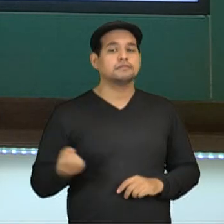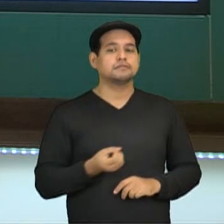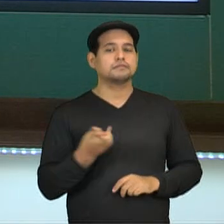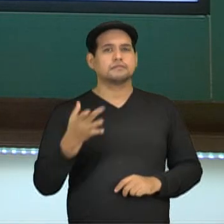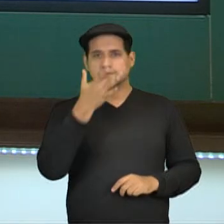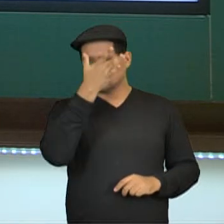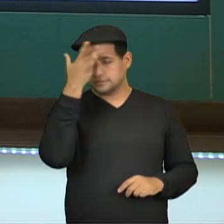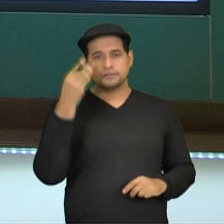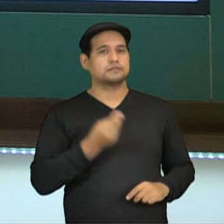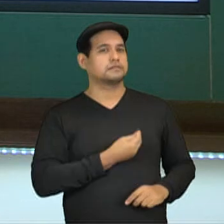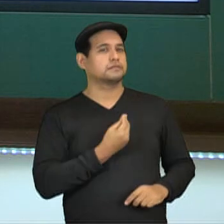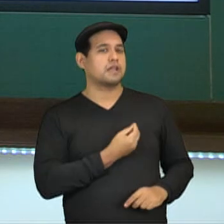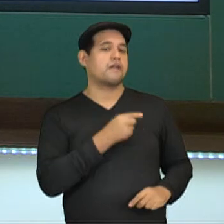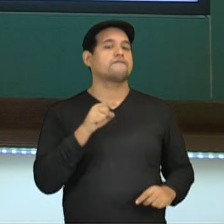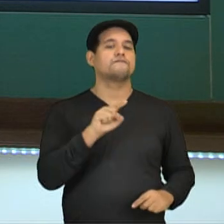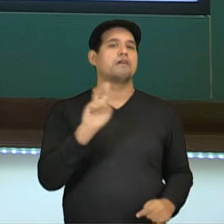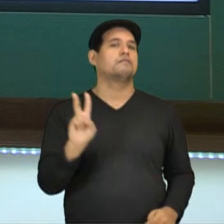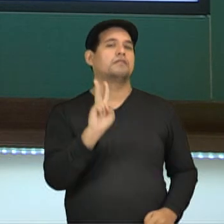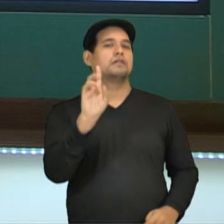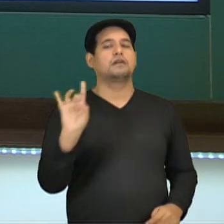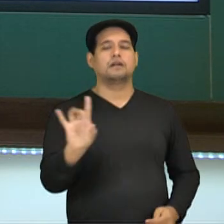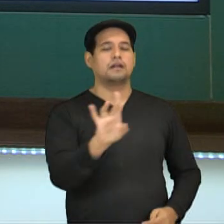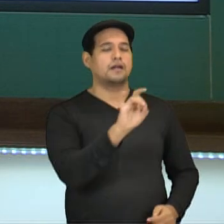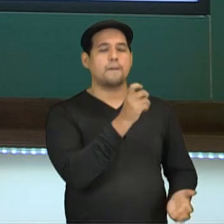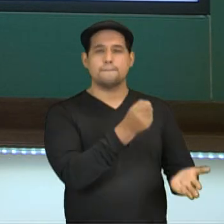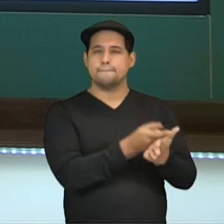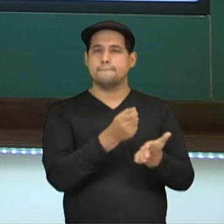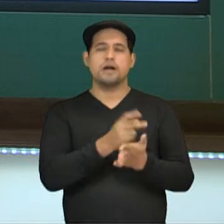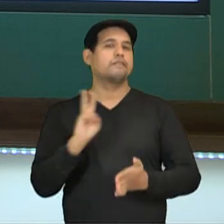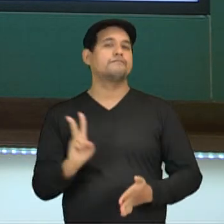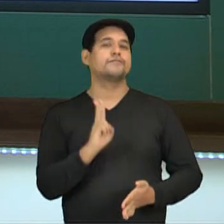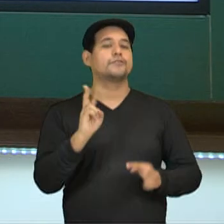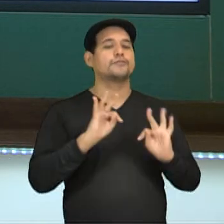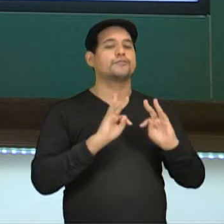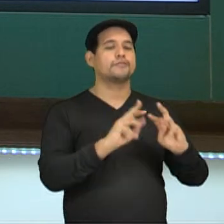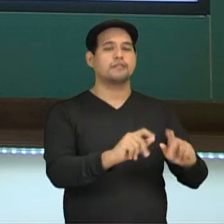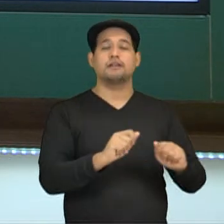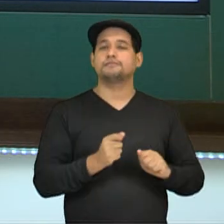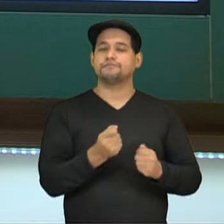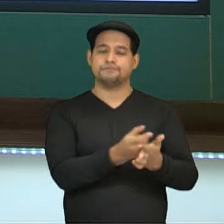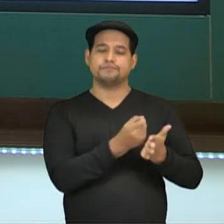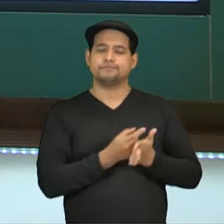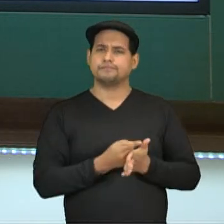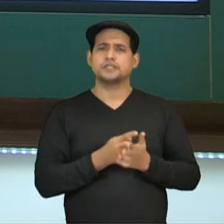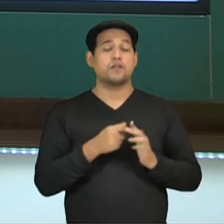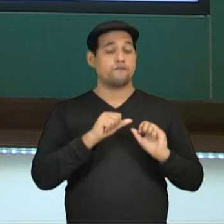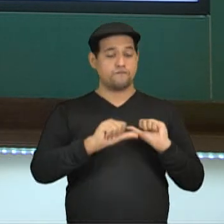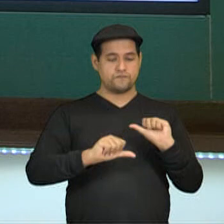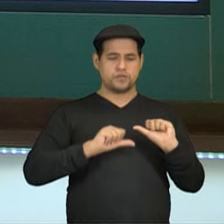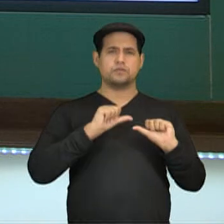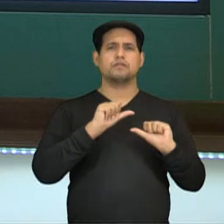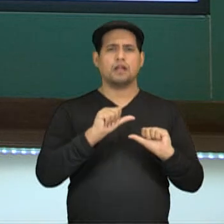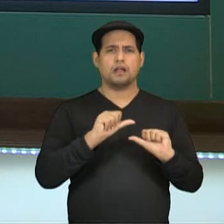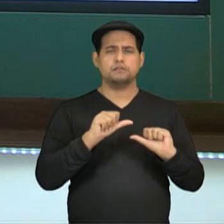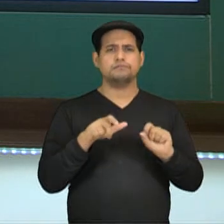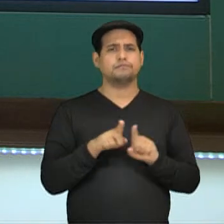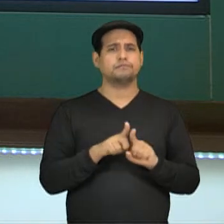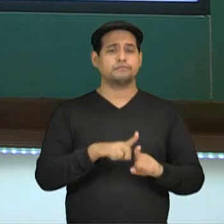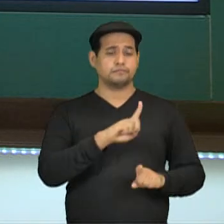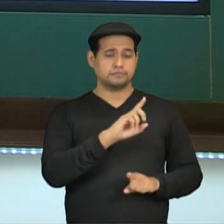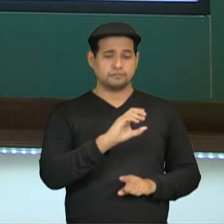de moradores vezes o valor que cada um paga por mês, dá o valor total de despesa. Então, eu vou trocar essas letras